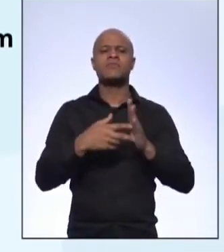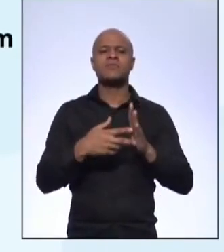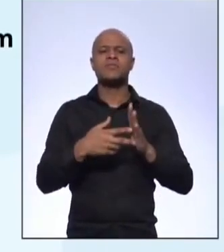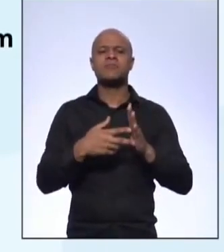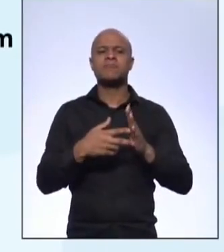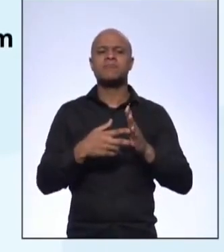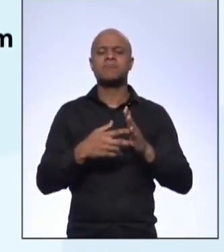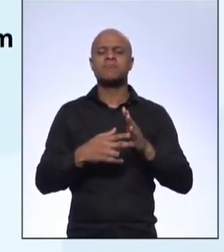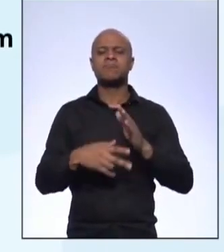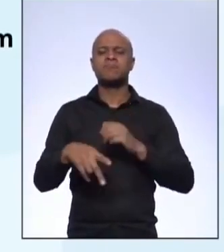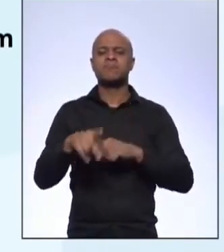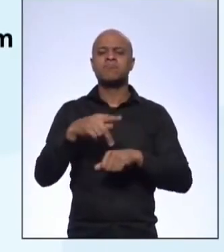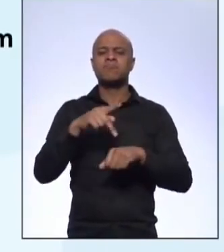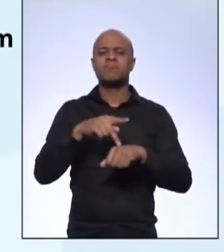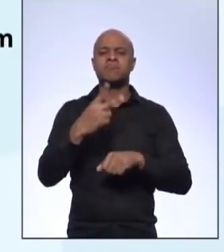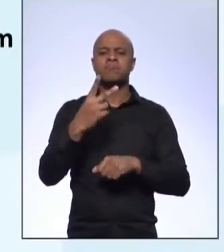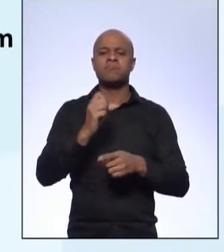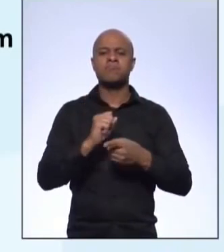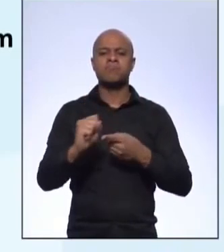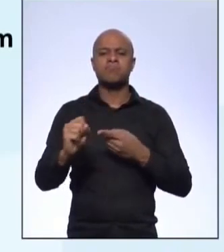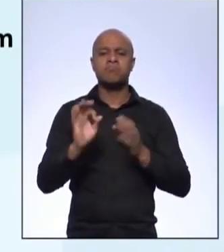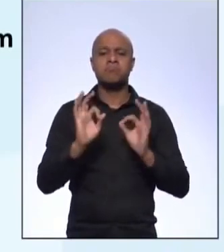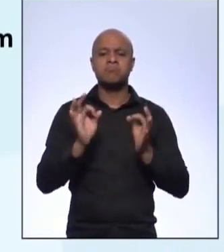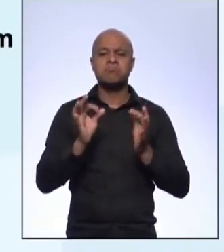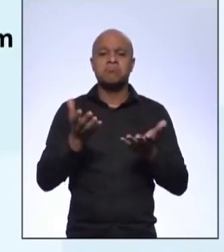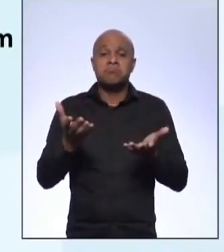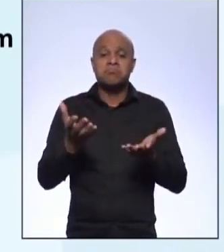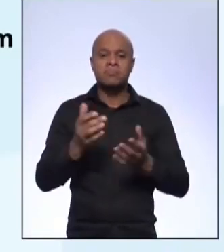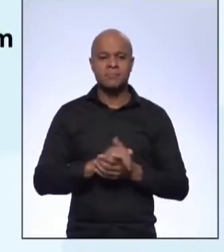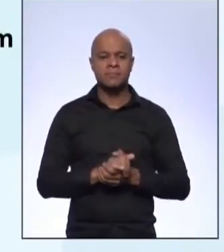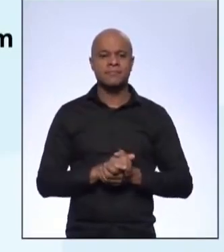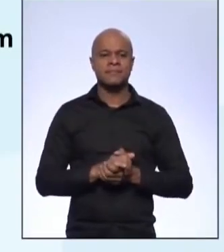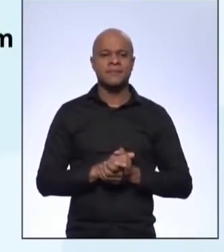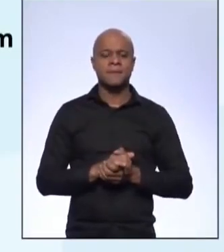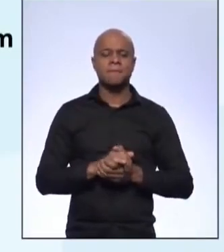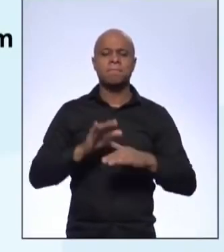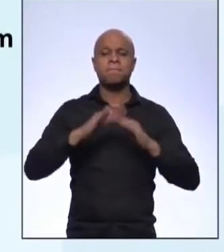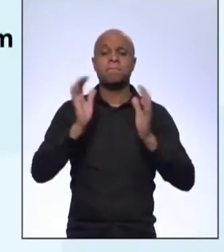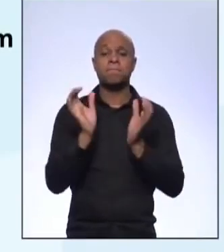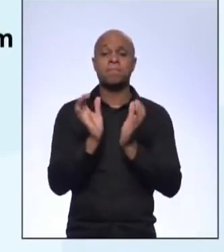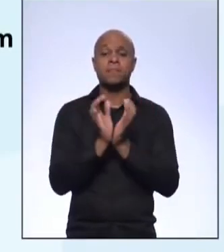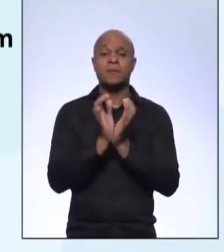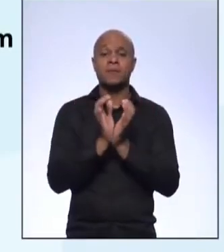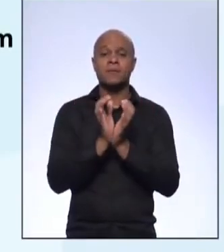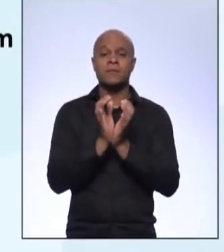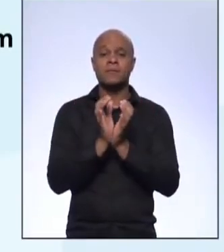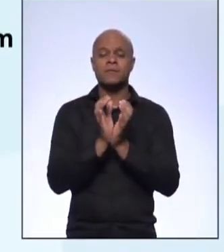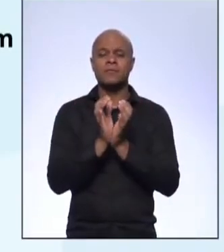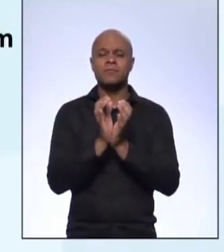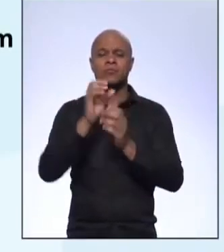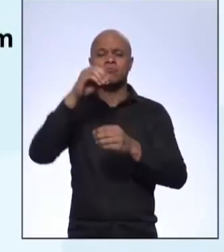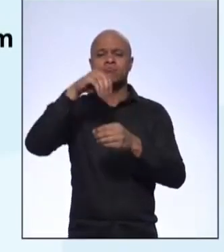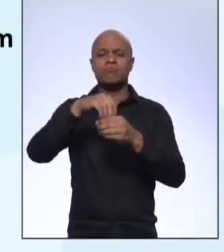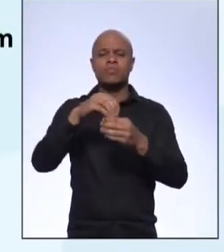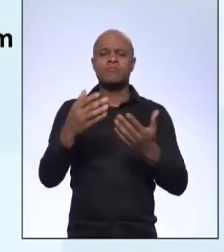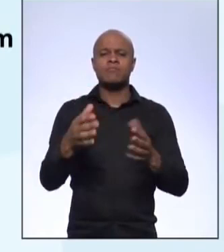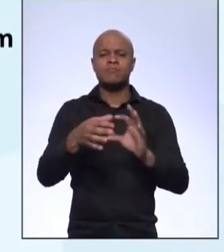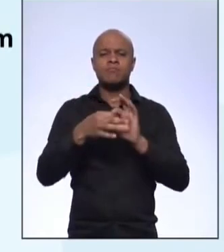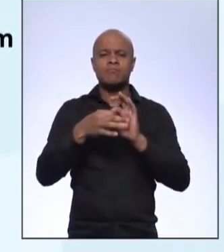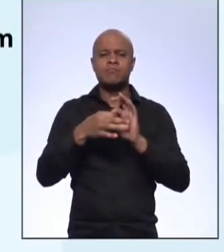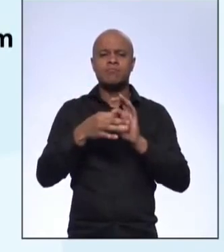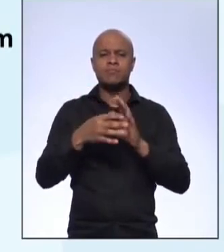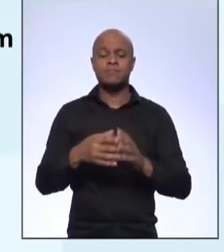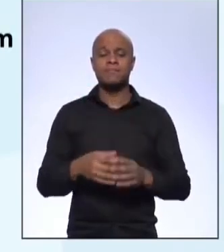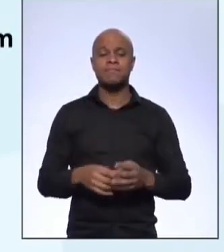Um país, 2 sistemas. Terceira. Quais são os grupos envolvidos nesse caso? Quarta